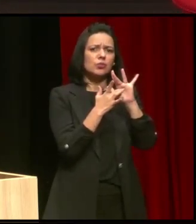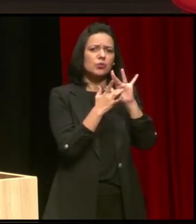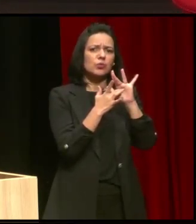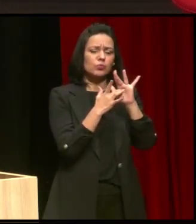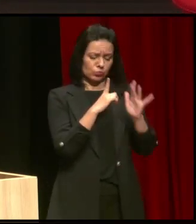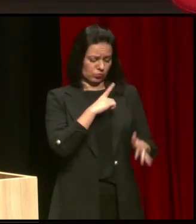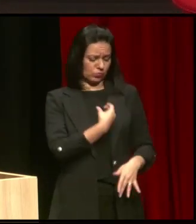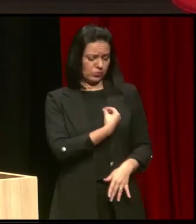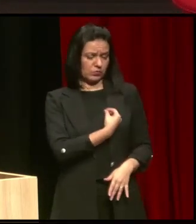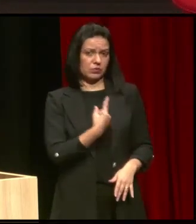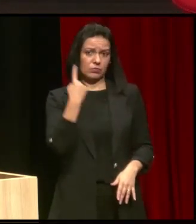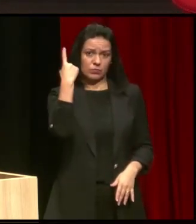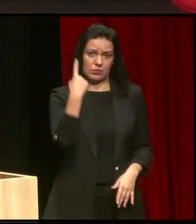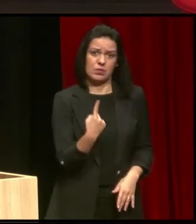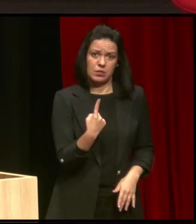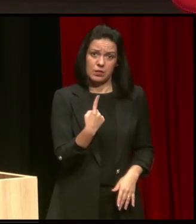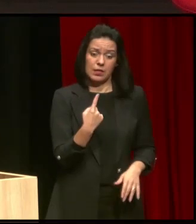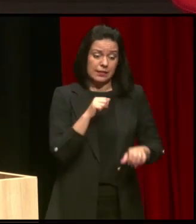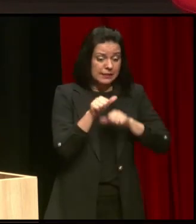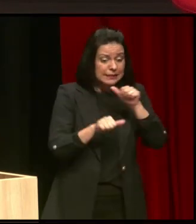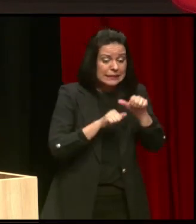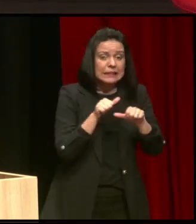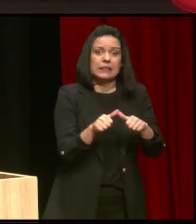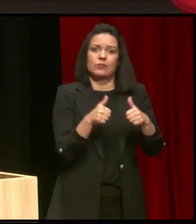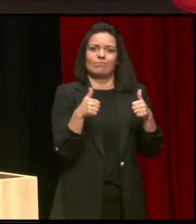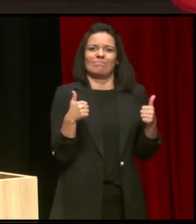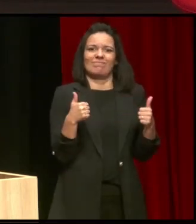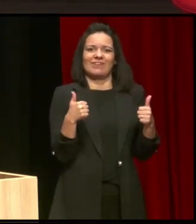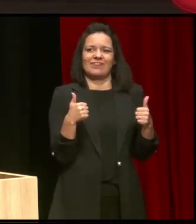quer restabelecer a criação de Deus em Gênesis.